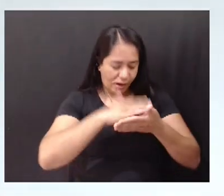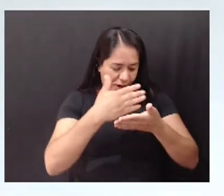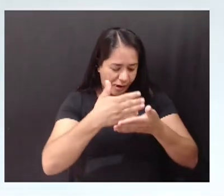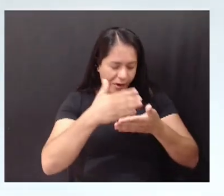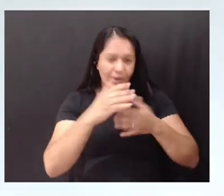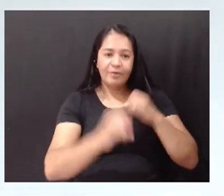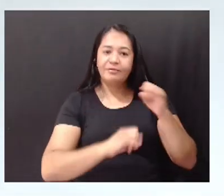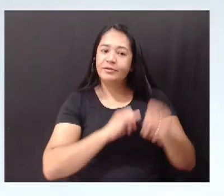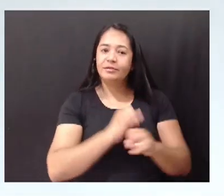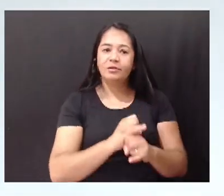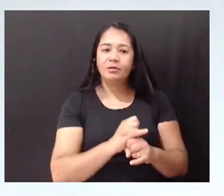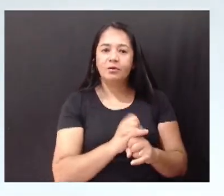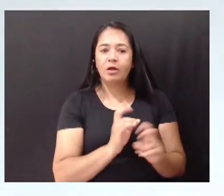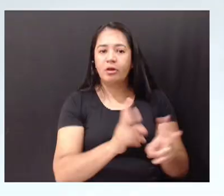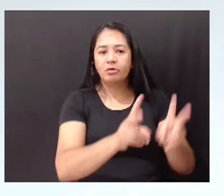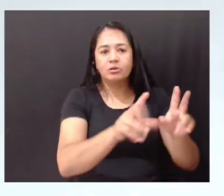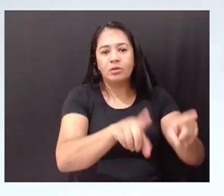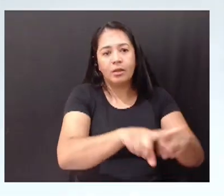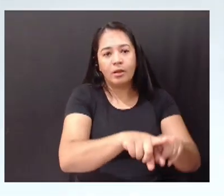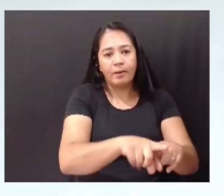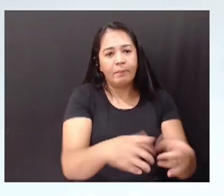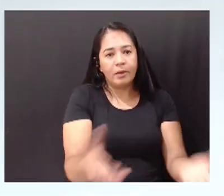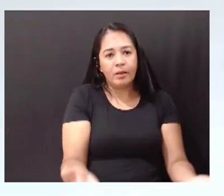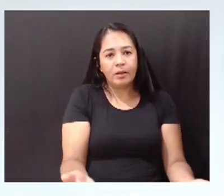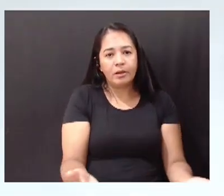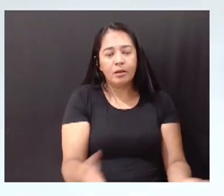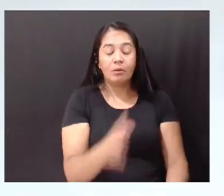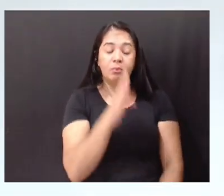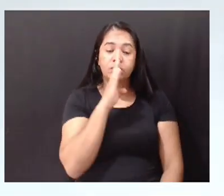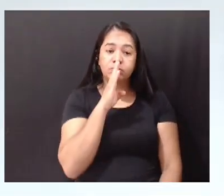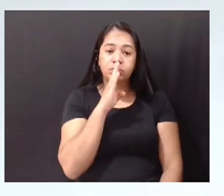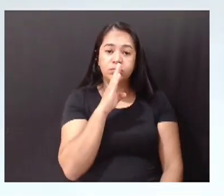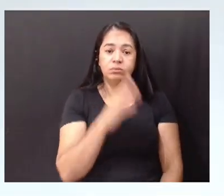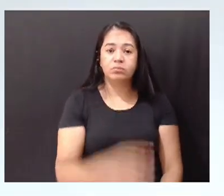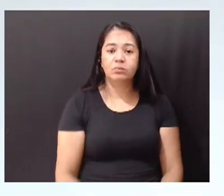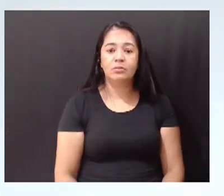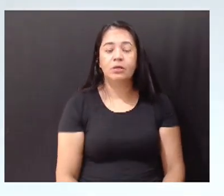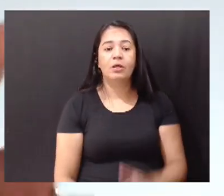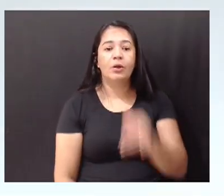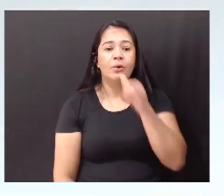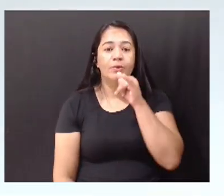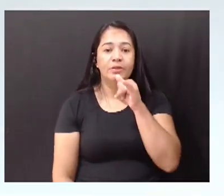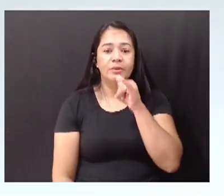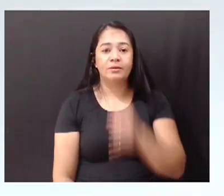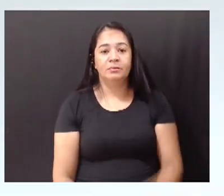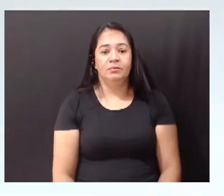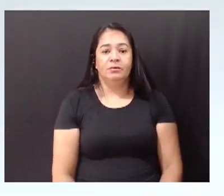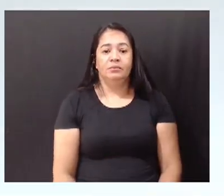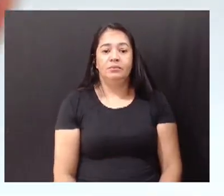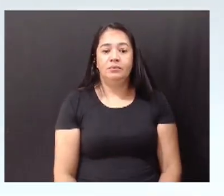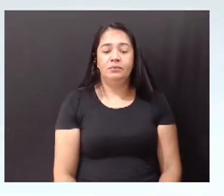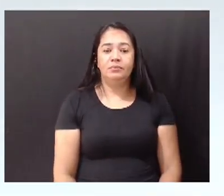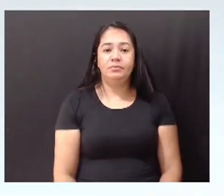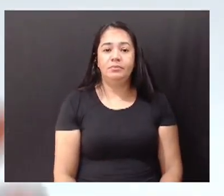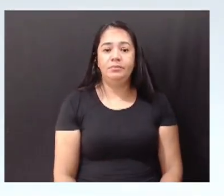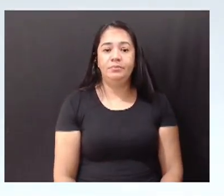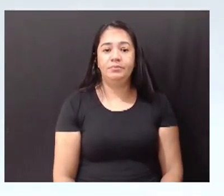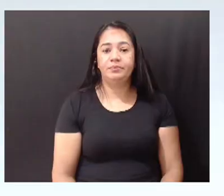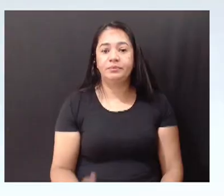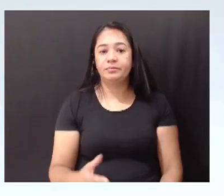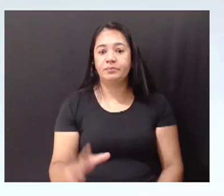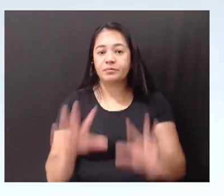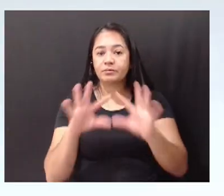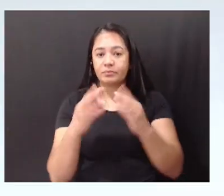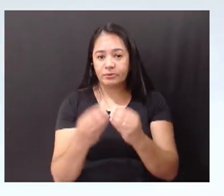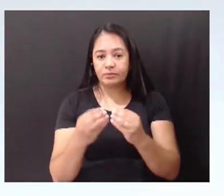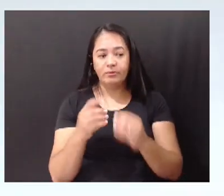ali também no silêncio. Então, você ainda dá um exemplo que as famílias às vezes têm 5 filhos, 6 filhos, cada um chega, tem seu